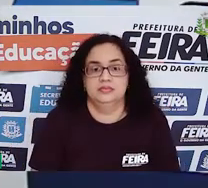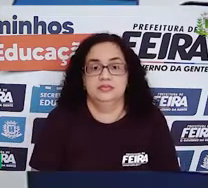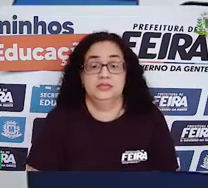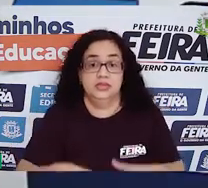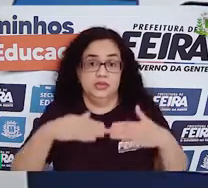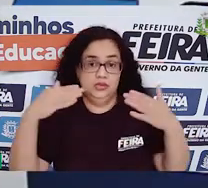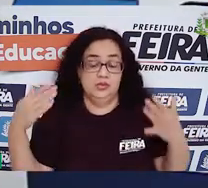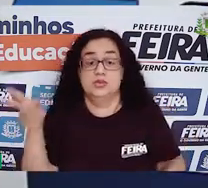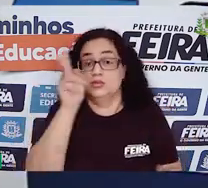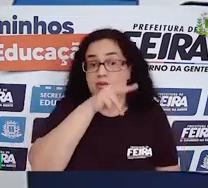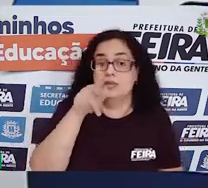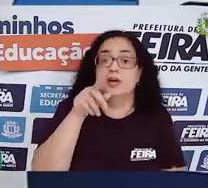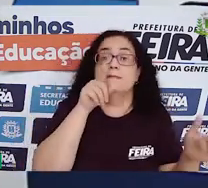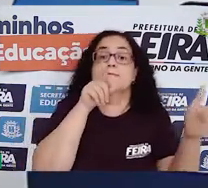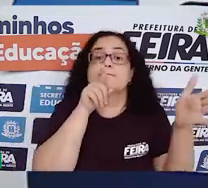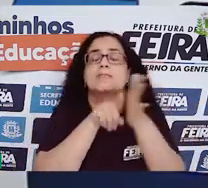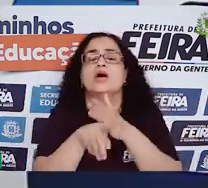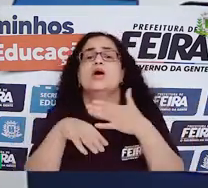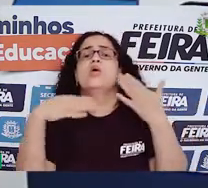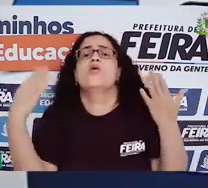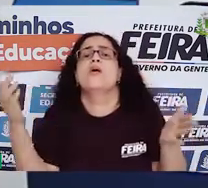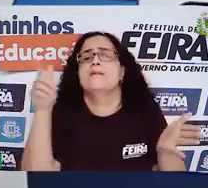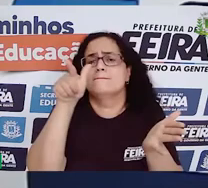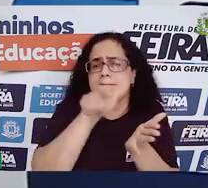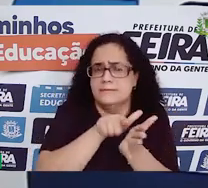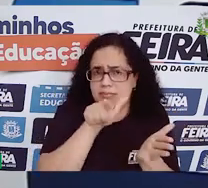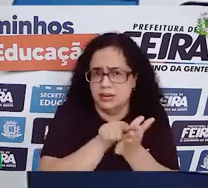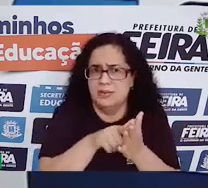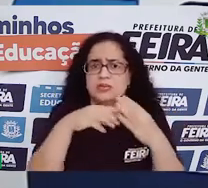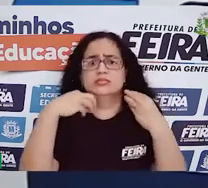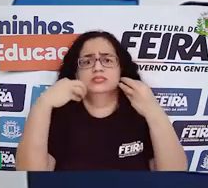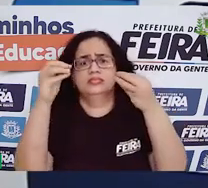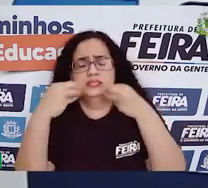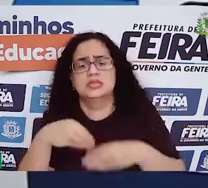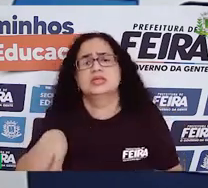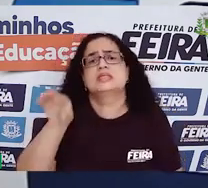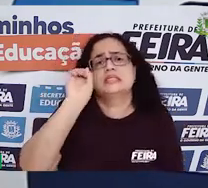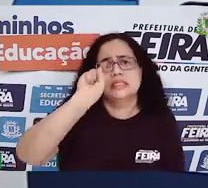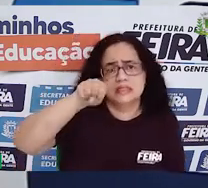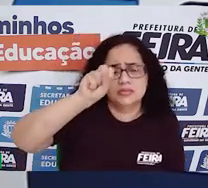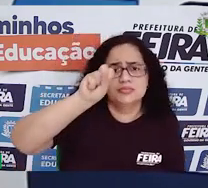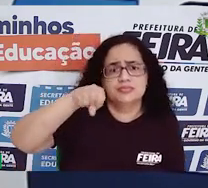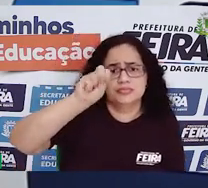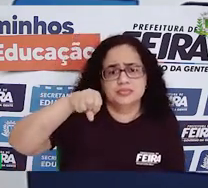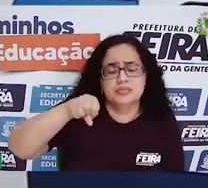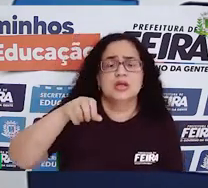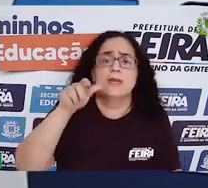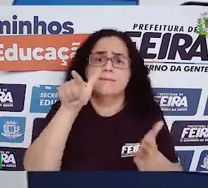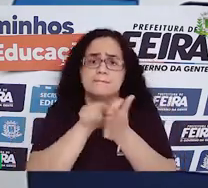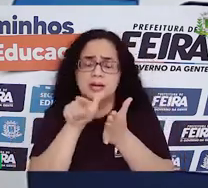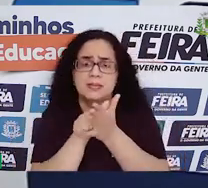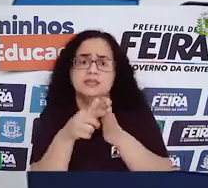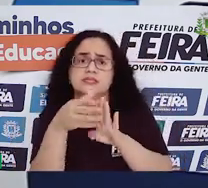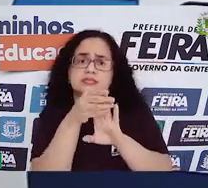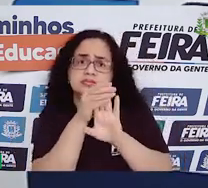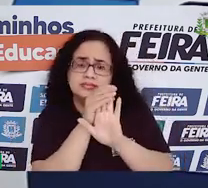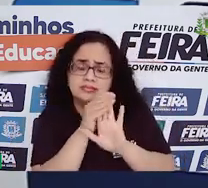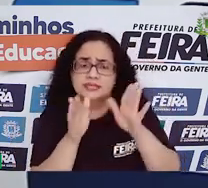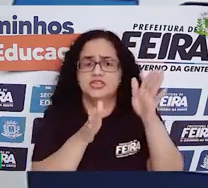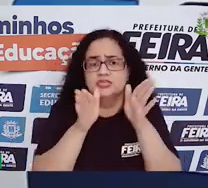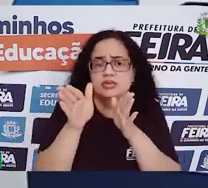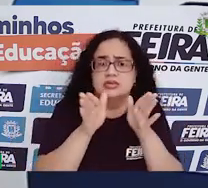quando a Pro pergunta, ó, o papel é flexível? Sim, o papel é